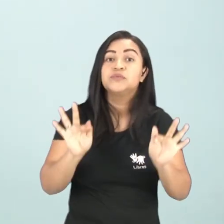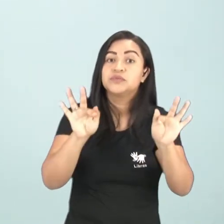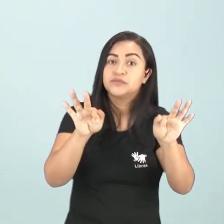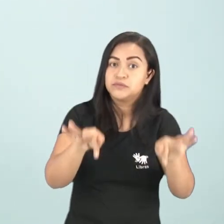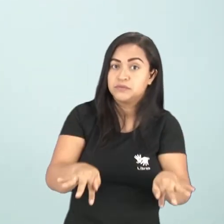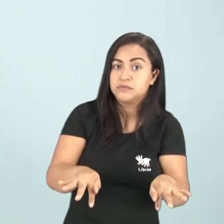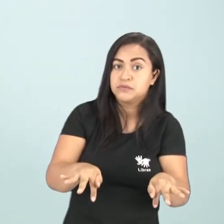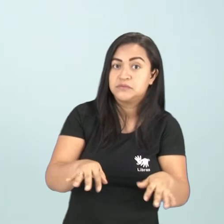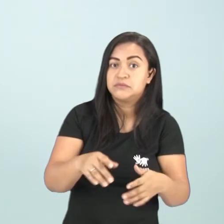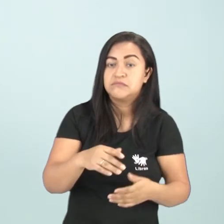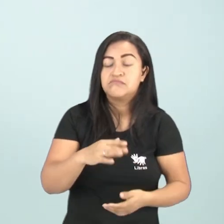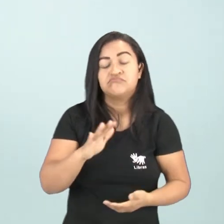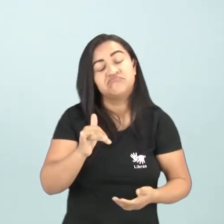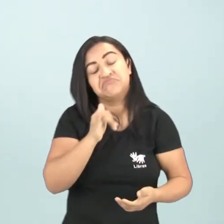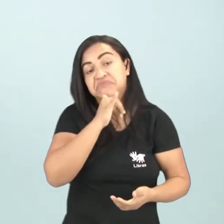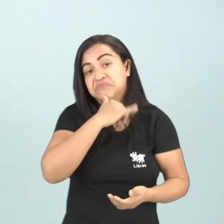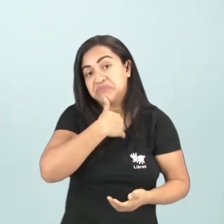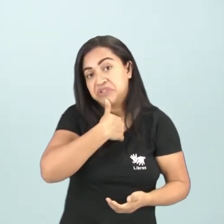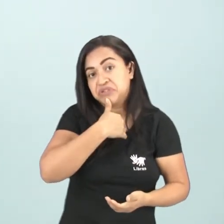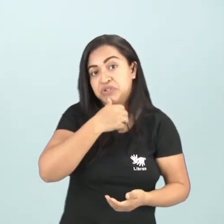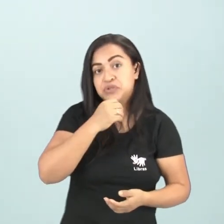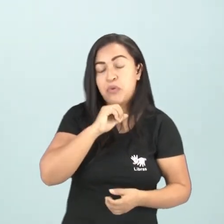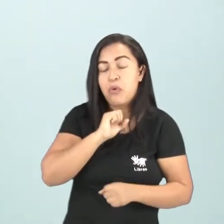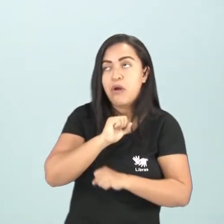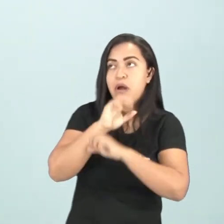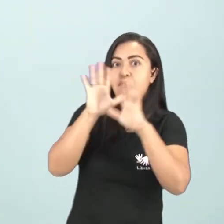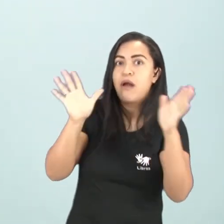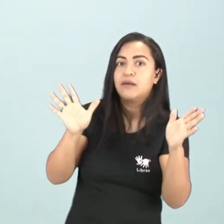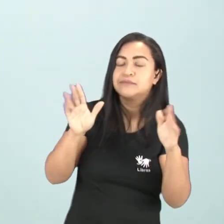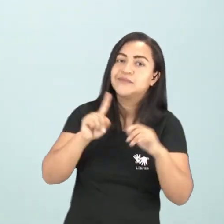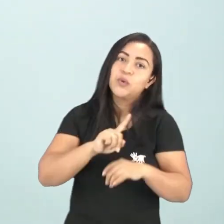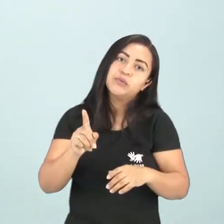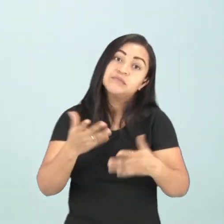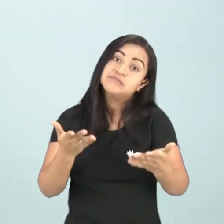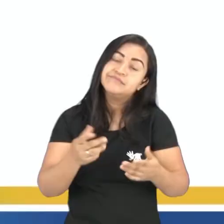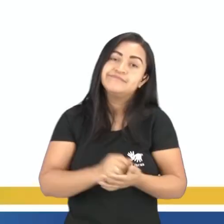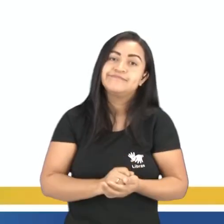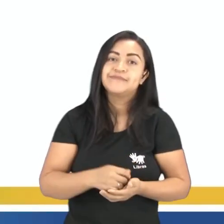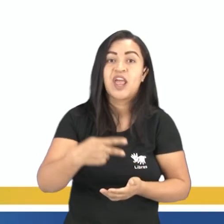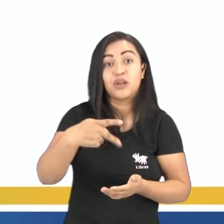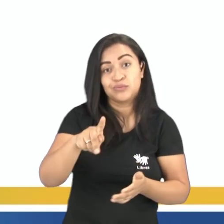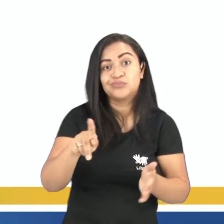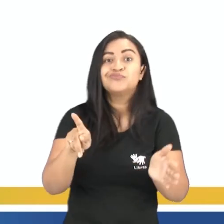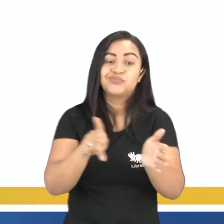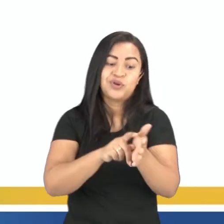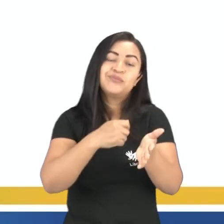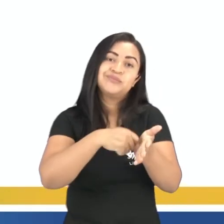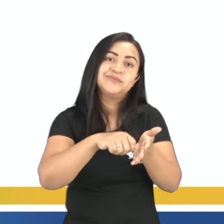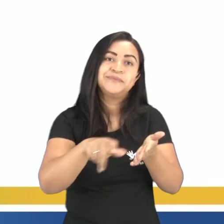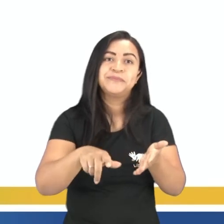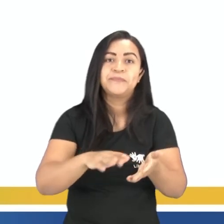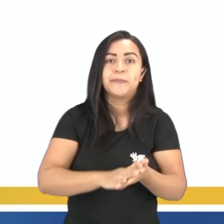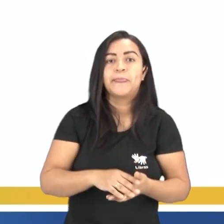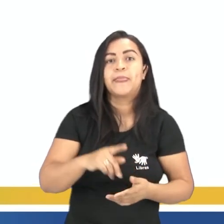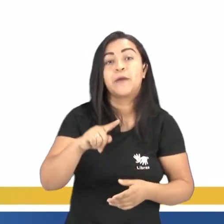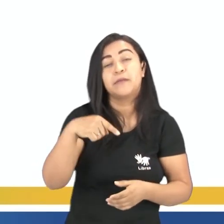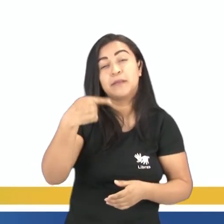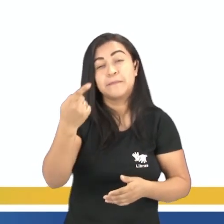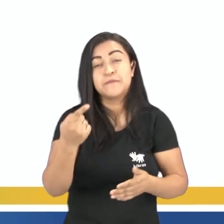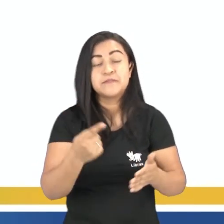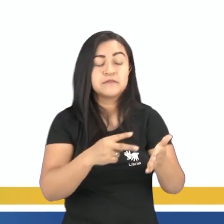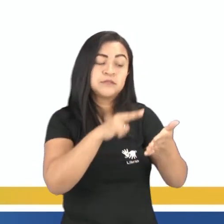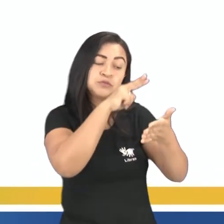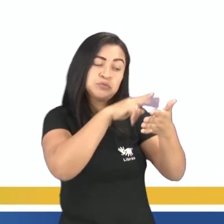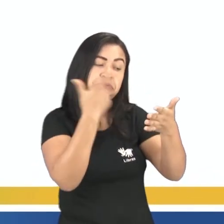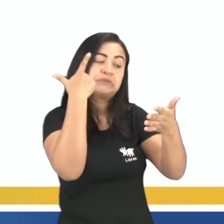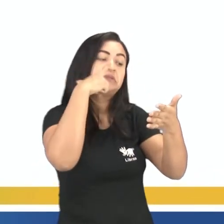não, tá? Vai depender de você. E, por fim, depois de feito, você vai revisar. Você vai ler, vai ver se o